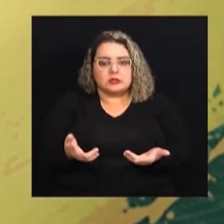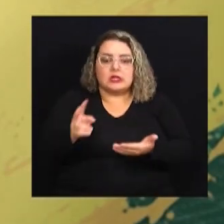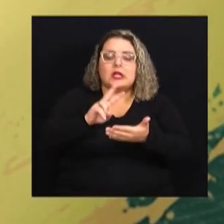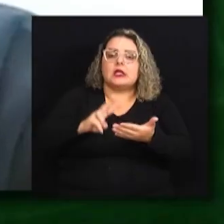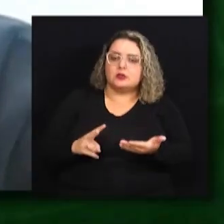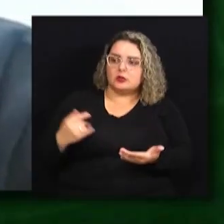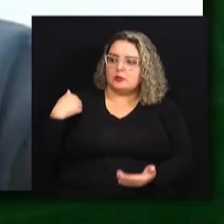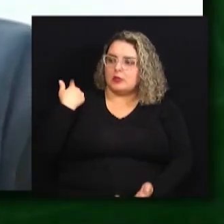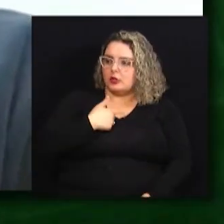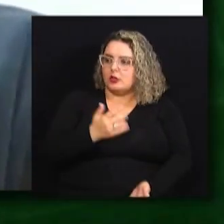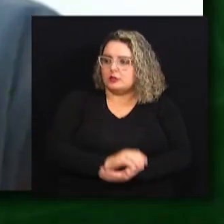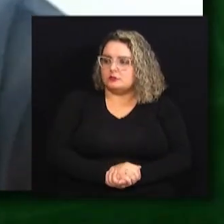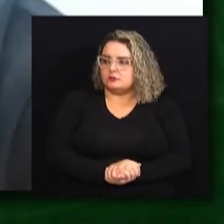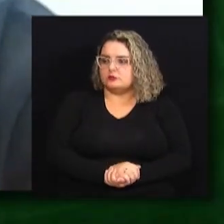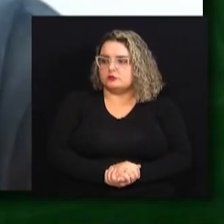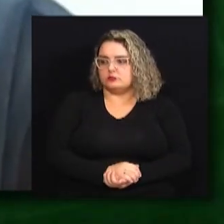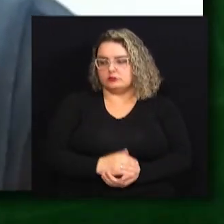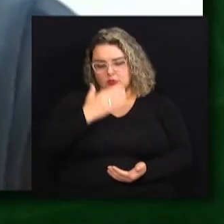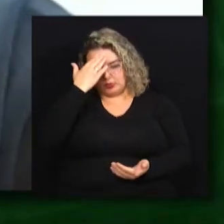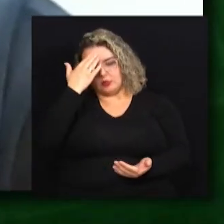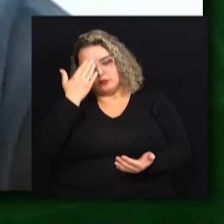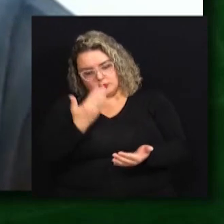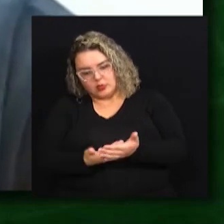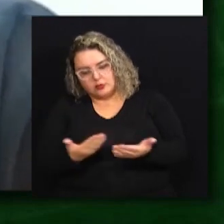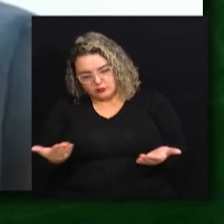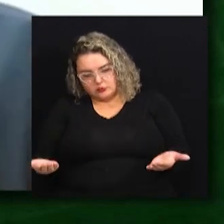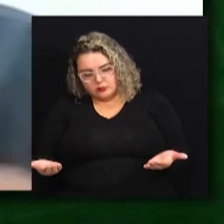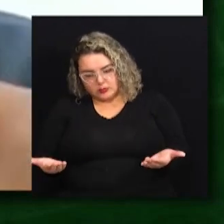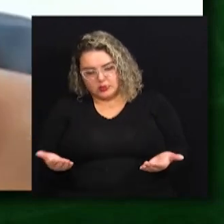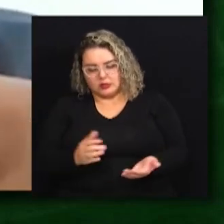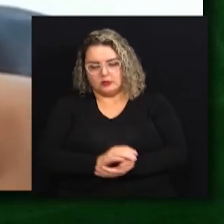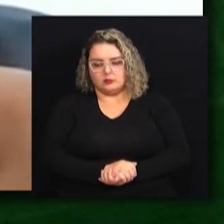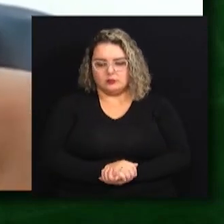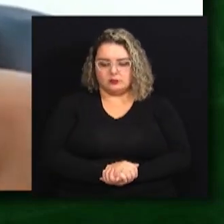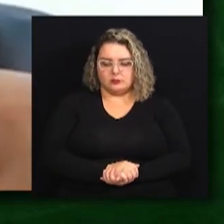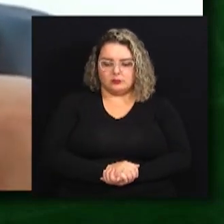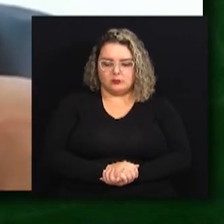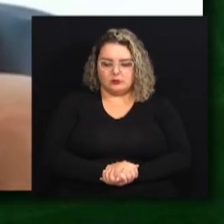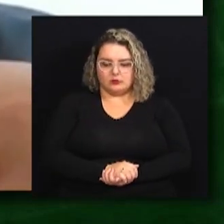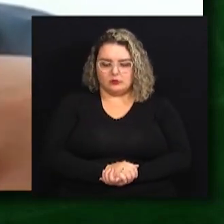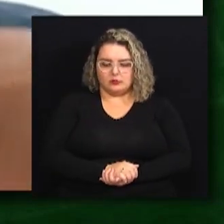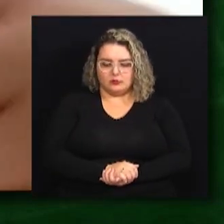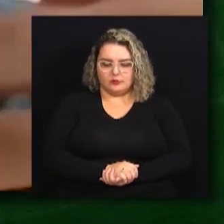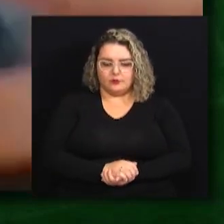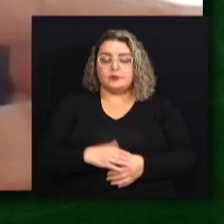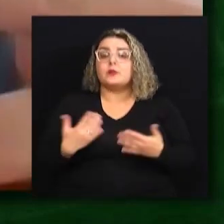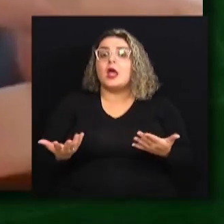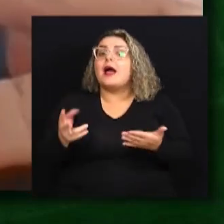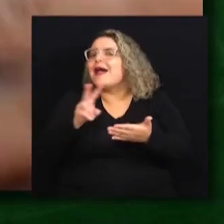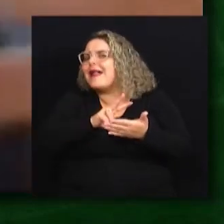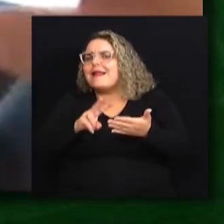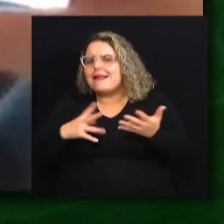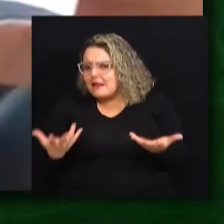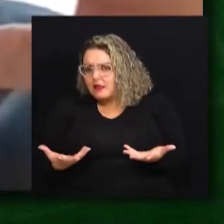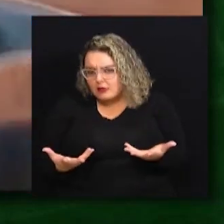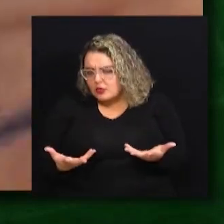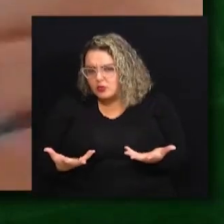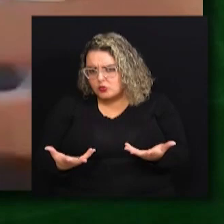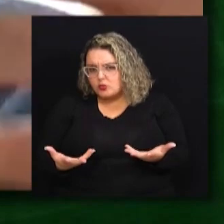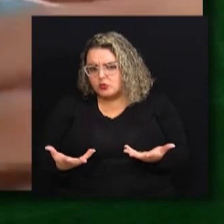25-21. No quinto e último set, o Renata até conseguiu abrir 3 pontos logo no início, mas São